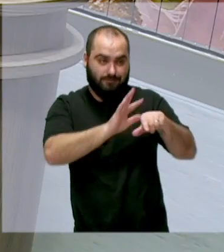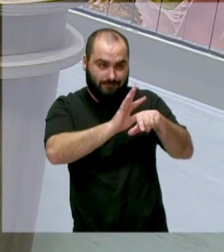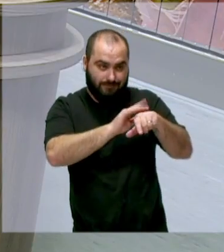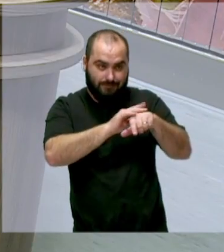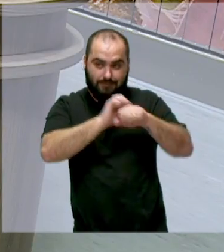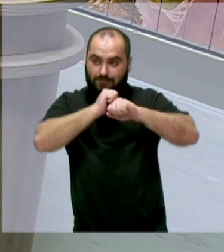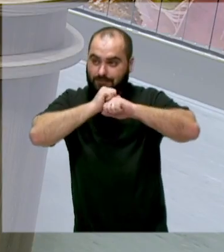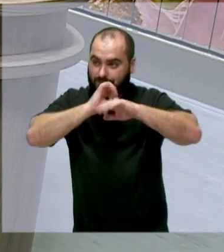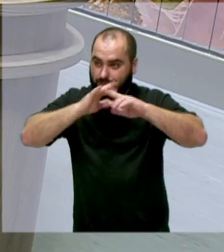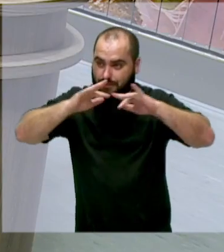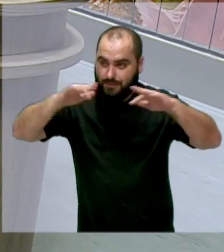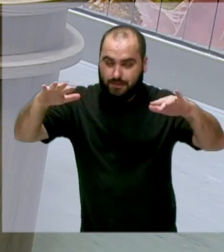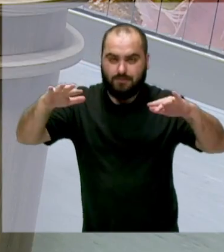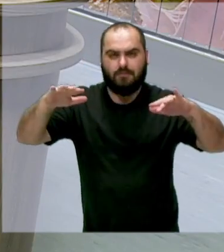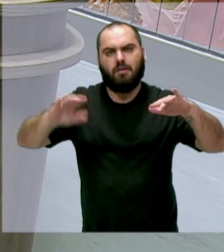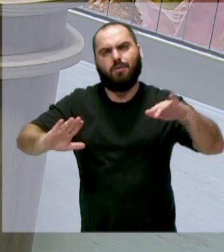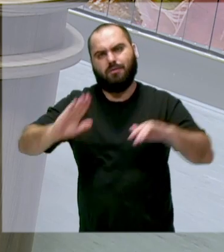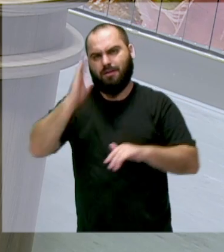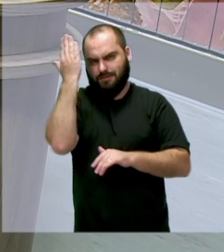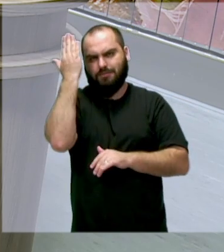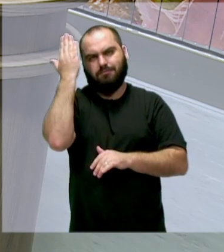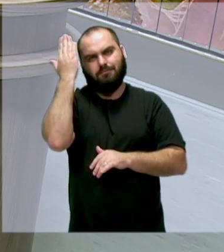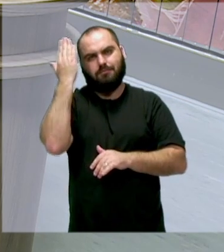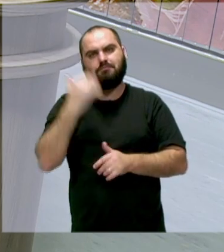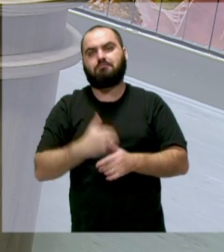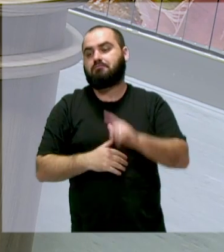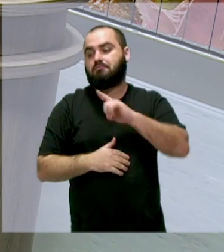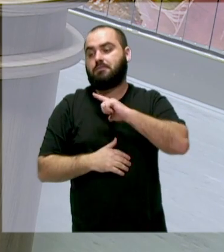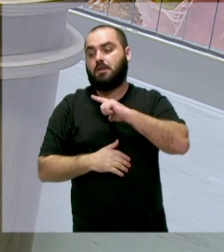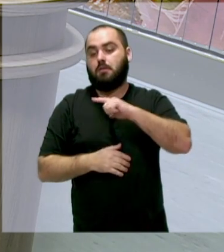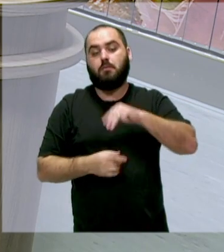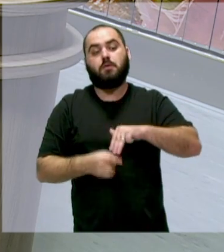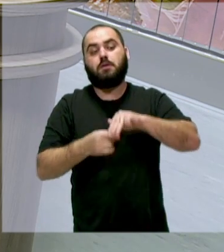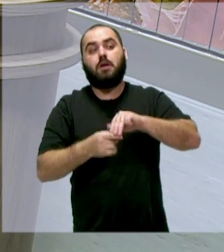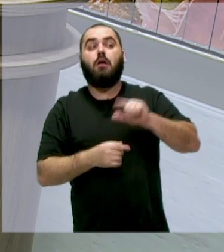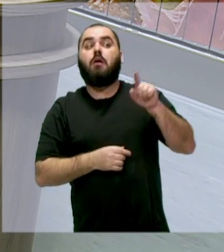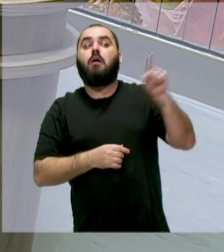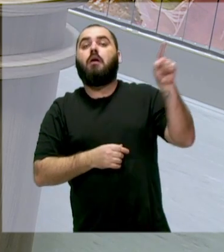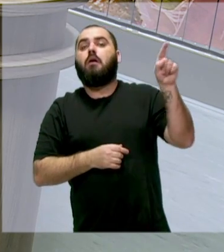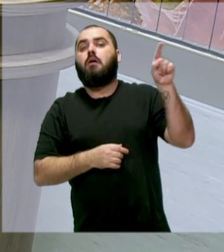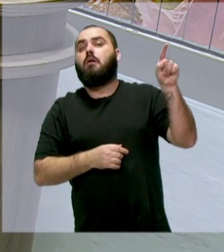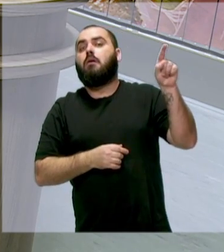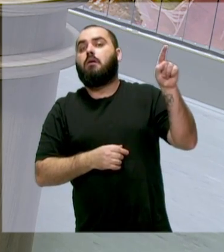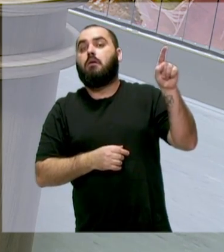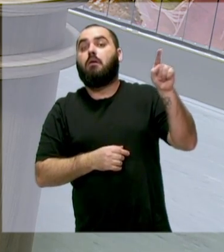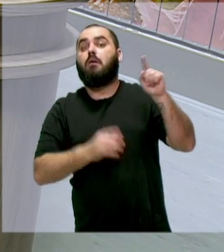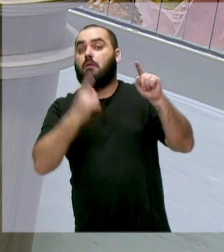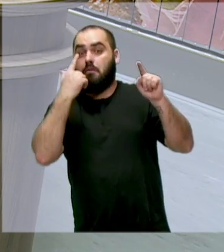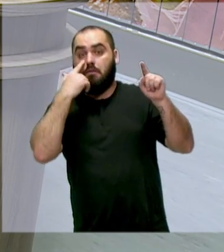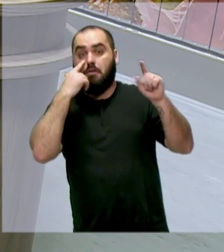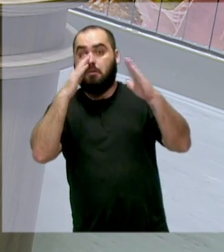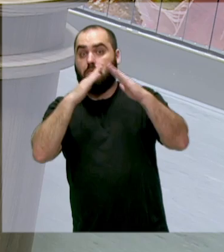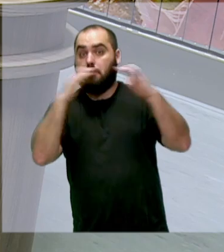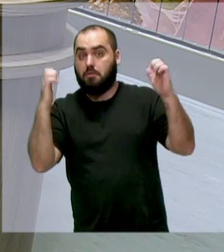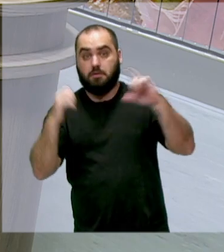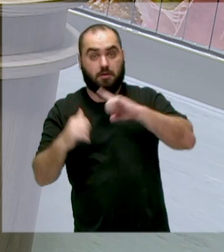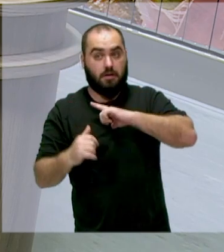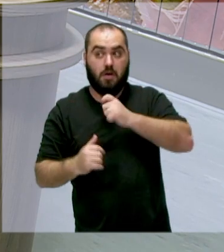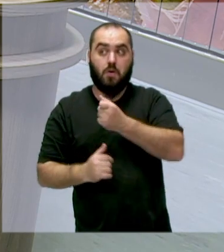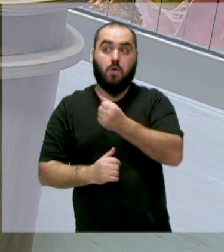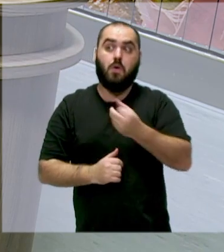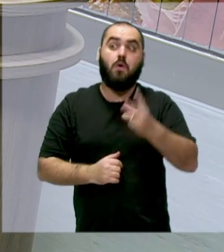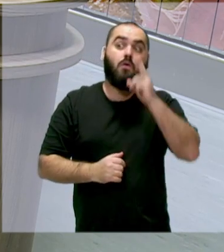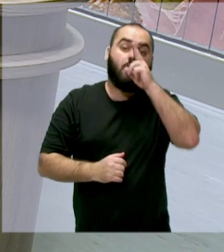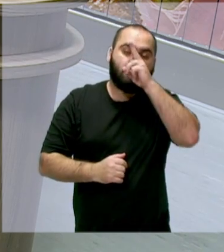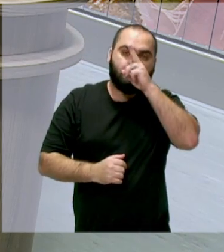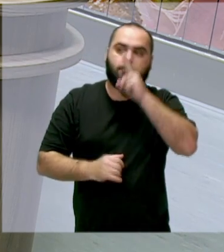transmissão da dengue, isso acontece. Nós podemos ter um município do nosso lado em epidemia, como nós temos agora, Brusque está em epidemia, e Itajaí